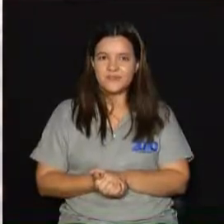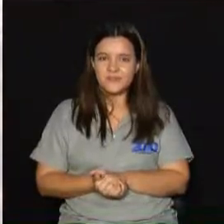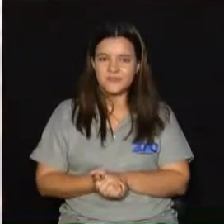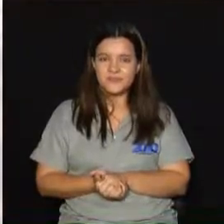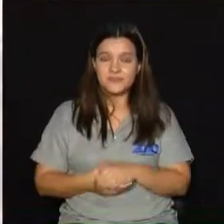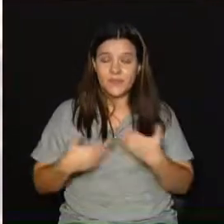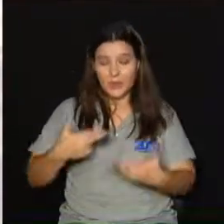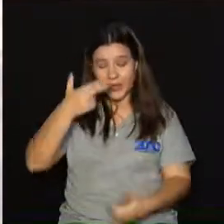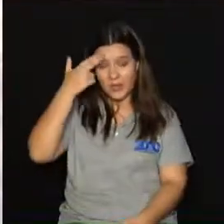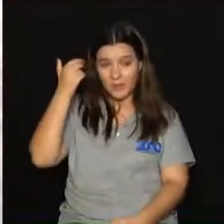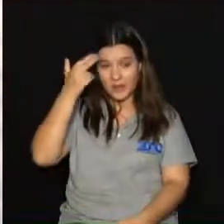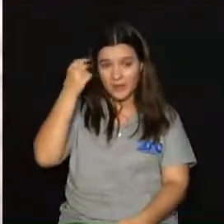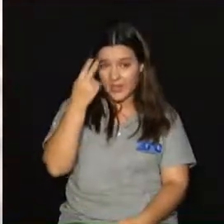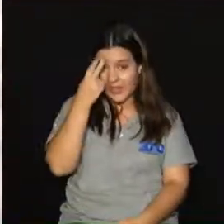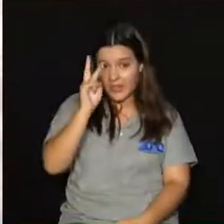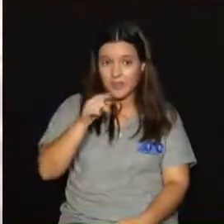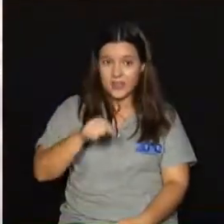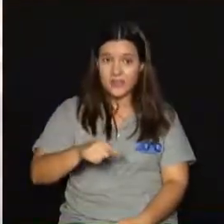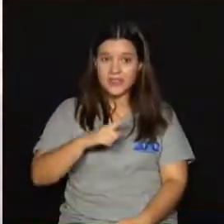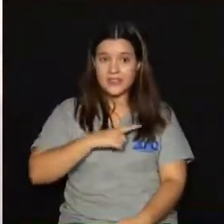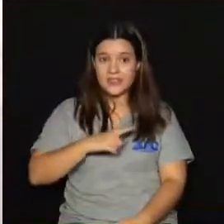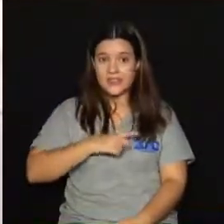Gabriel, lembrando que aqui são